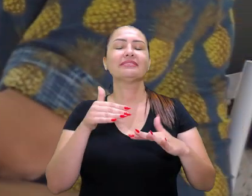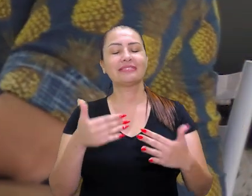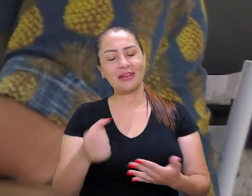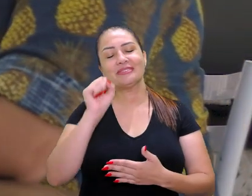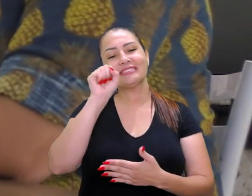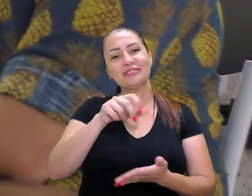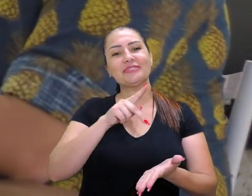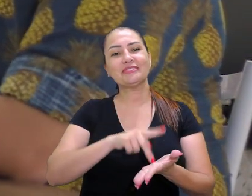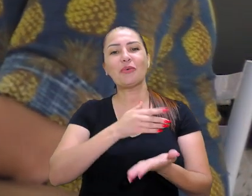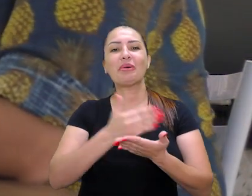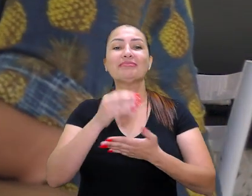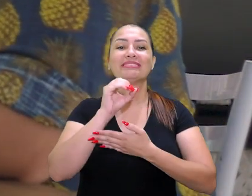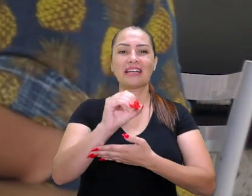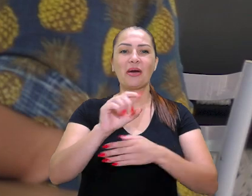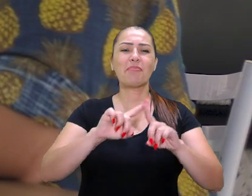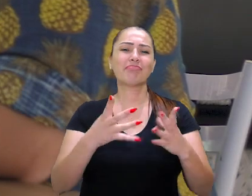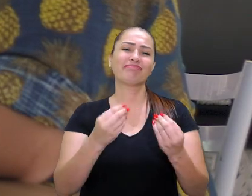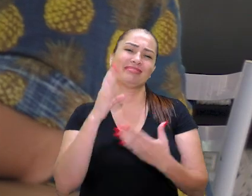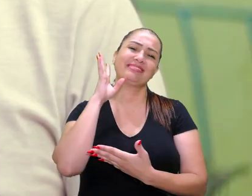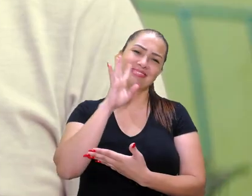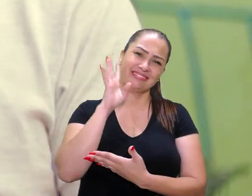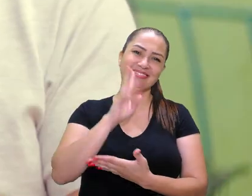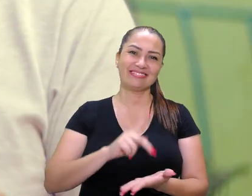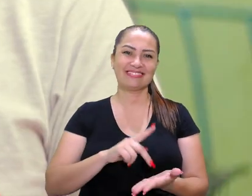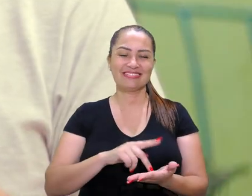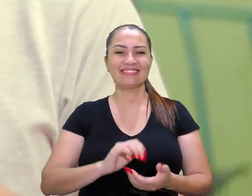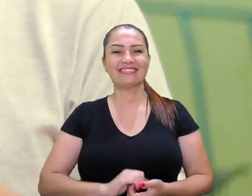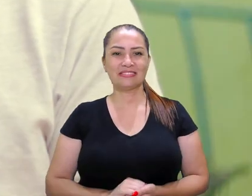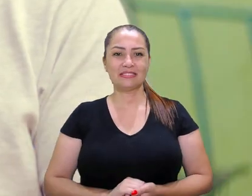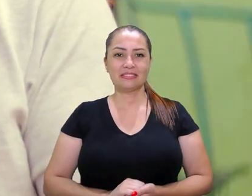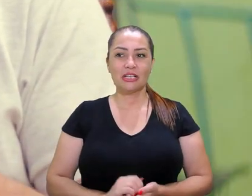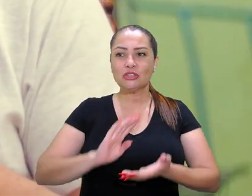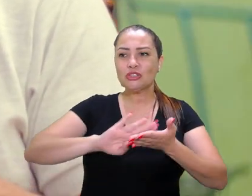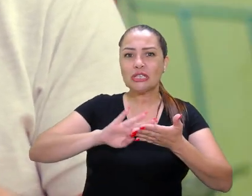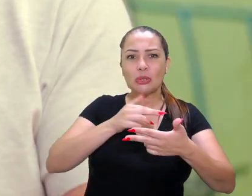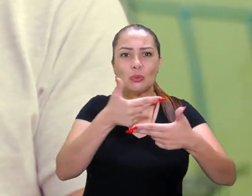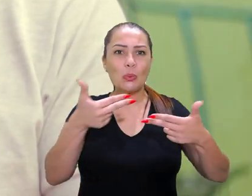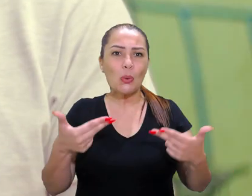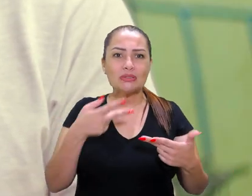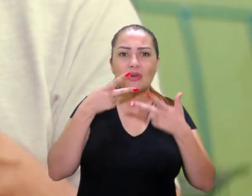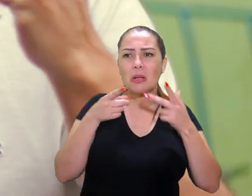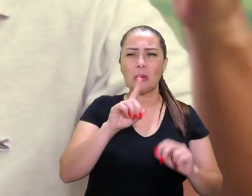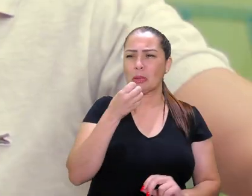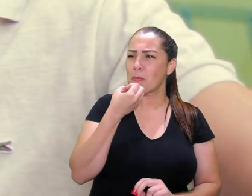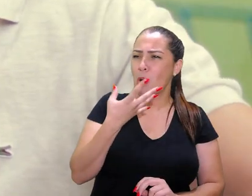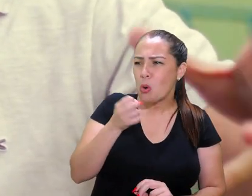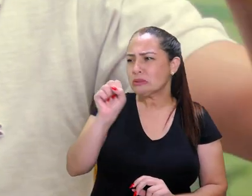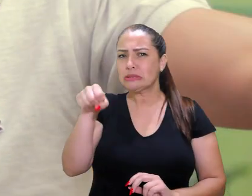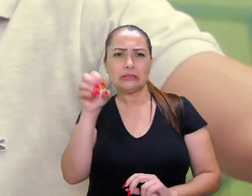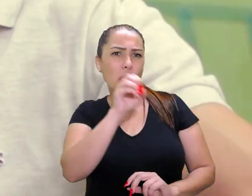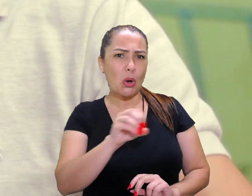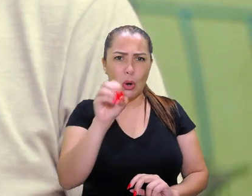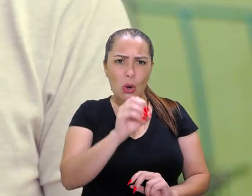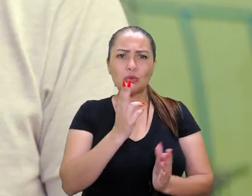zero, aquela coisa tudo e tal. Mas foi muito legal. Tirando vícios, dizendo não, isso não tá bom, tem que ser assim, ali tá